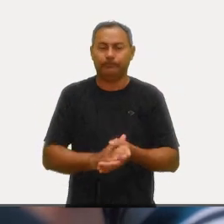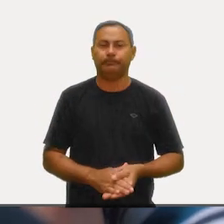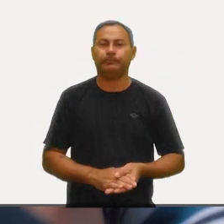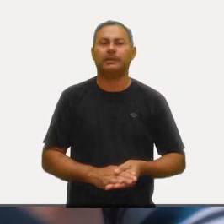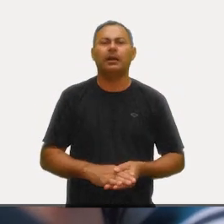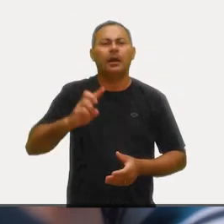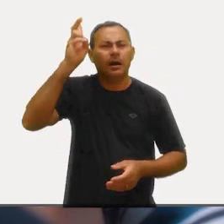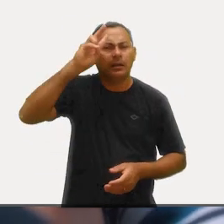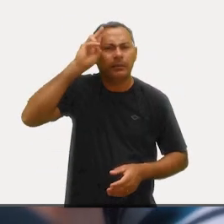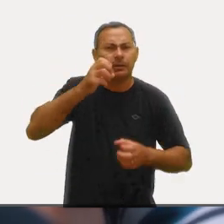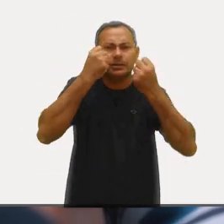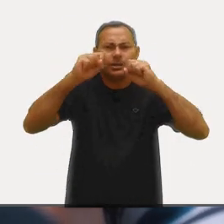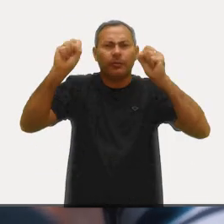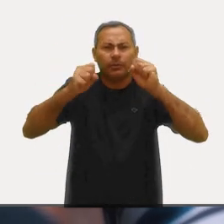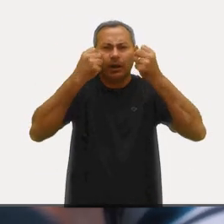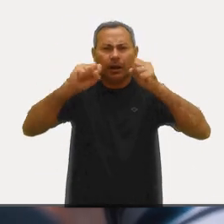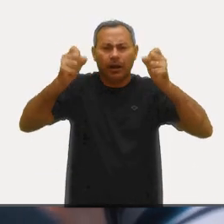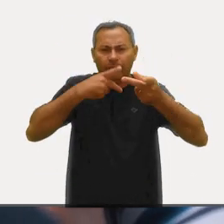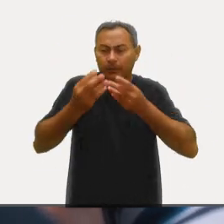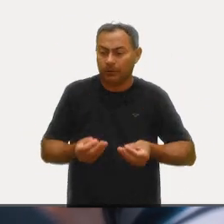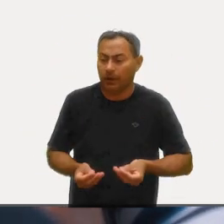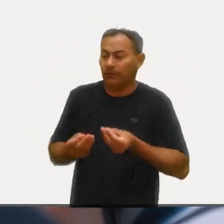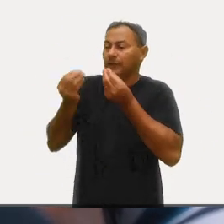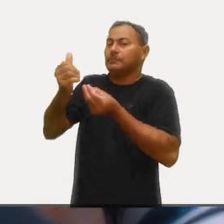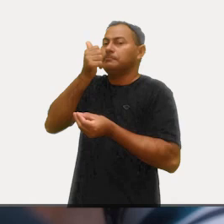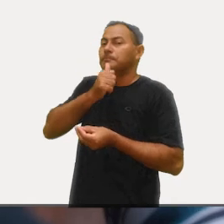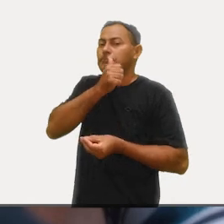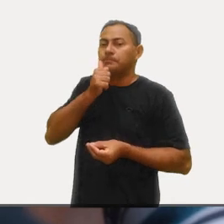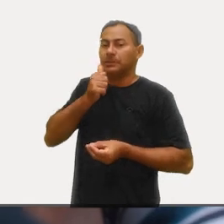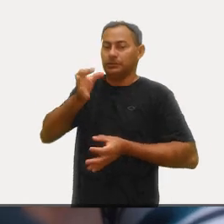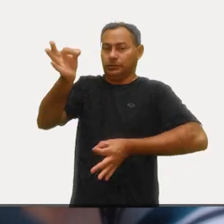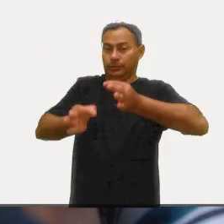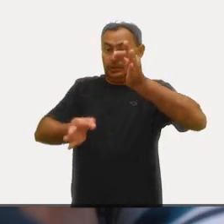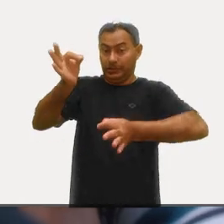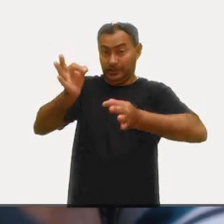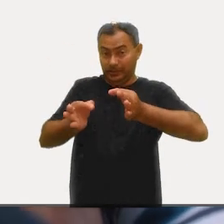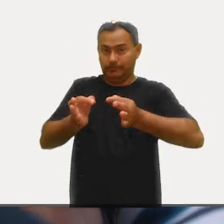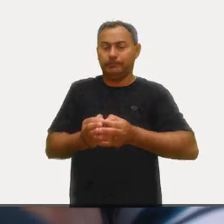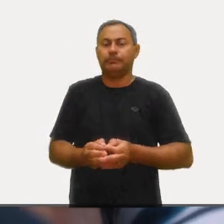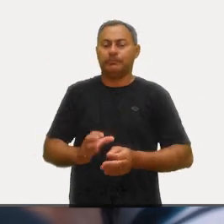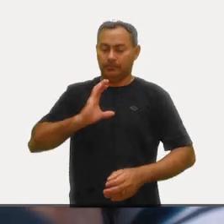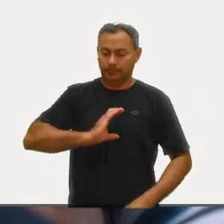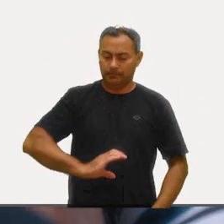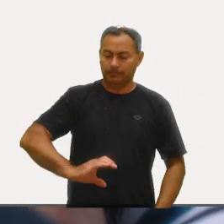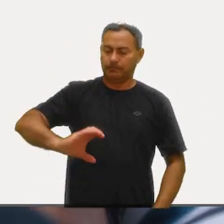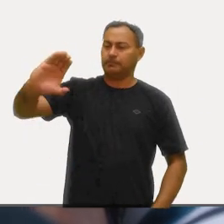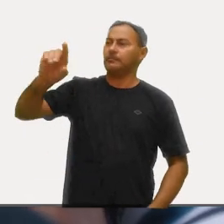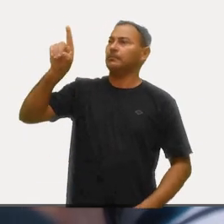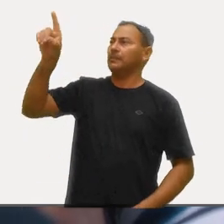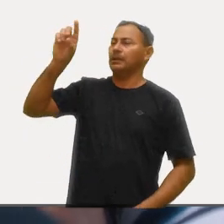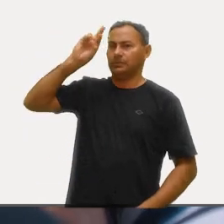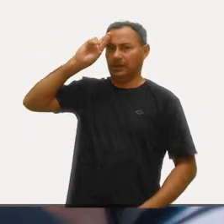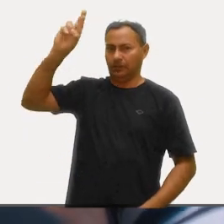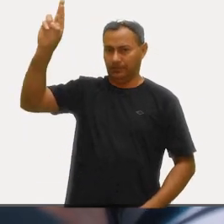hoje. Lembram no salmo que falamos? Ofereceis sacrifícios de justiça e